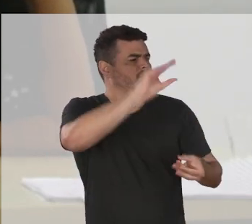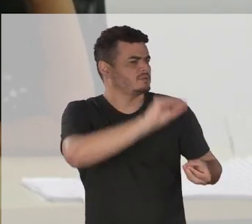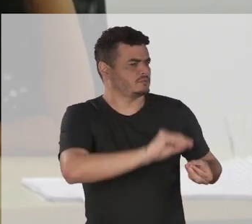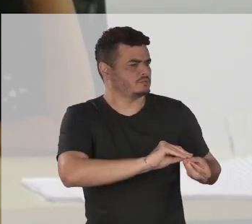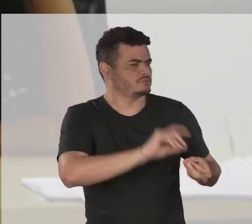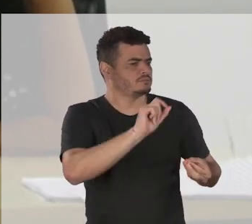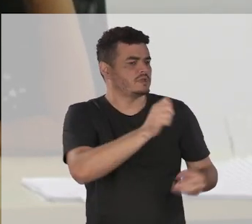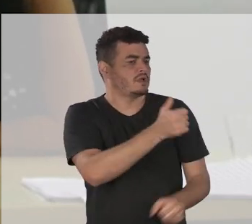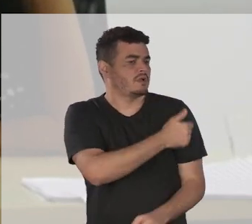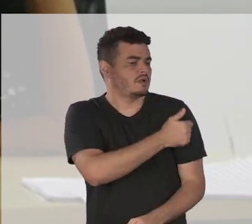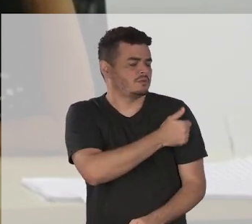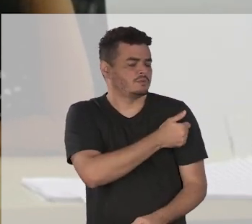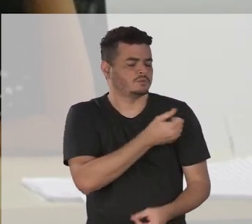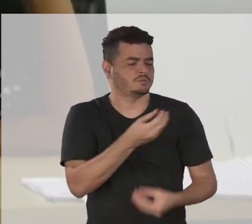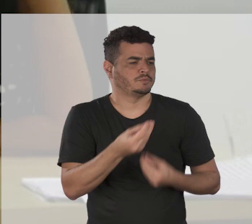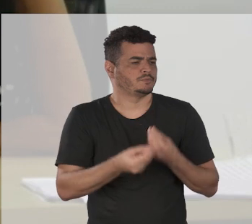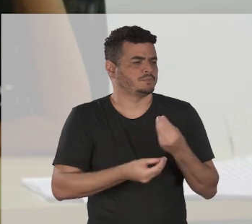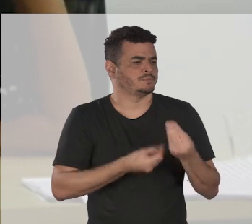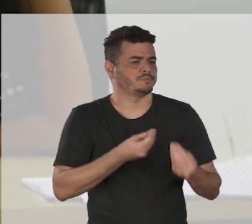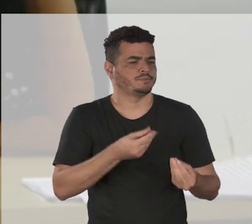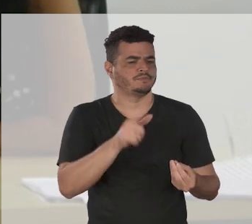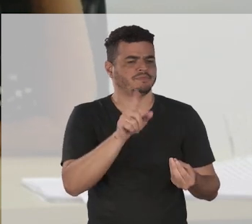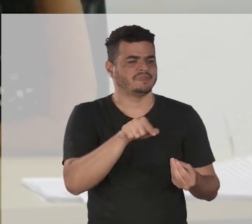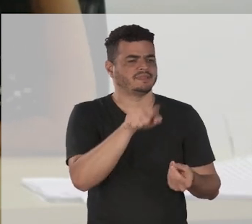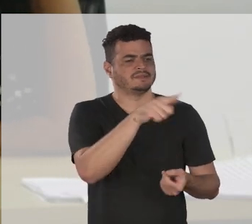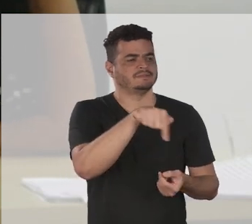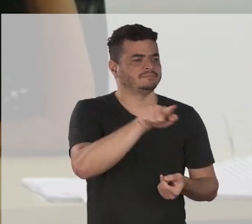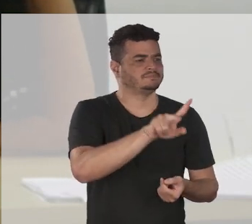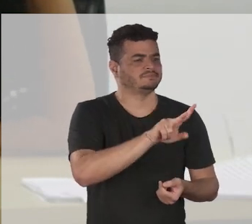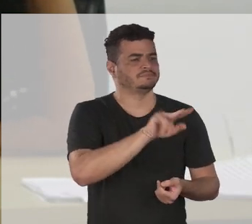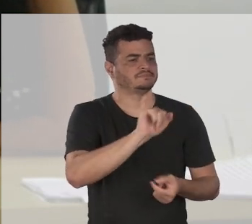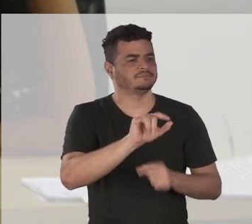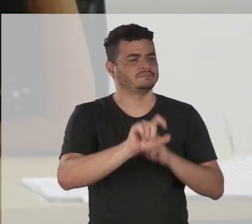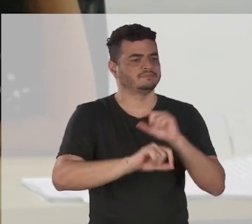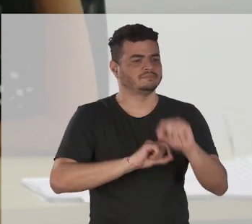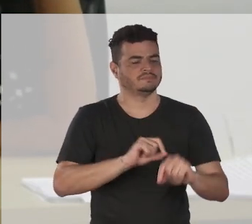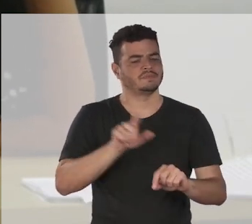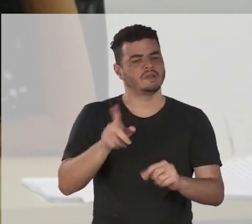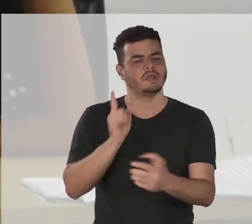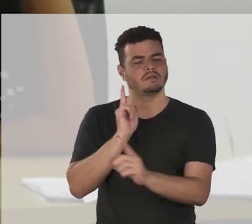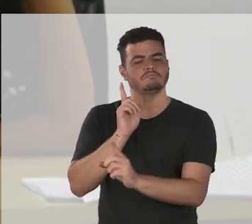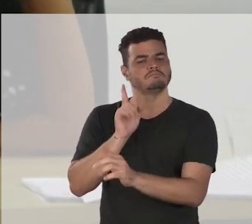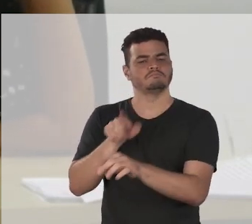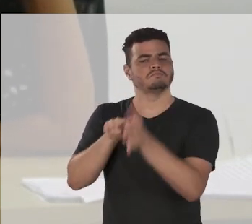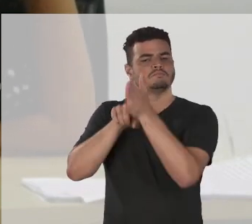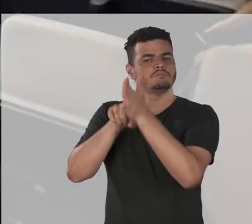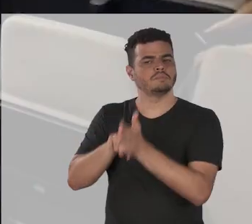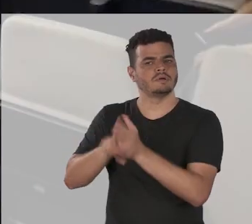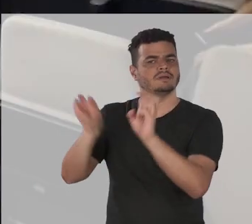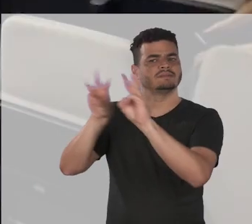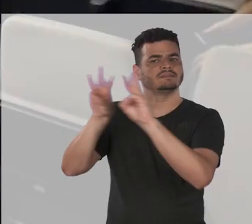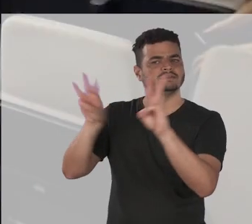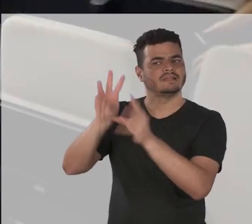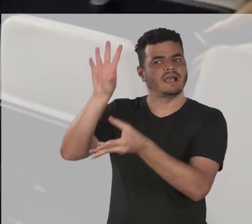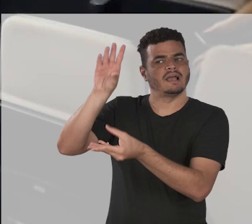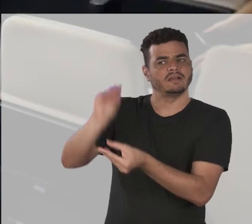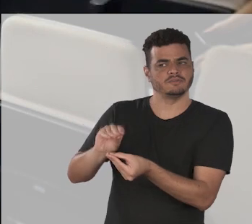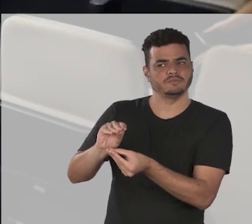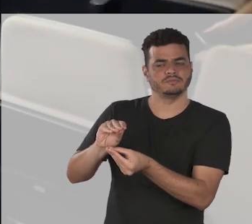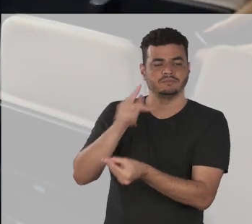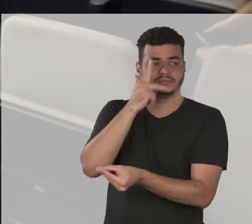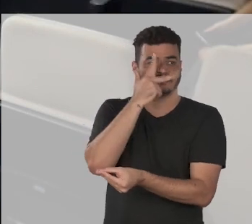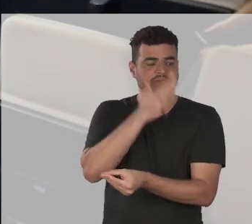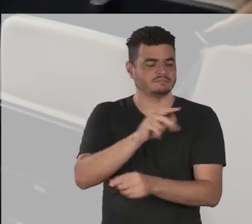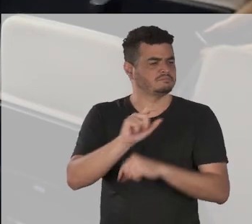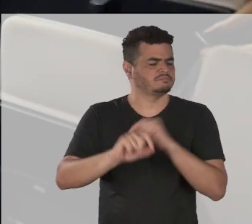os alunos, os estudantes vão até os resumos na internet, né, como um elemento facilitador antes